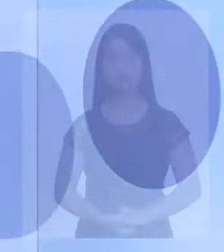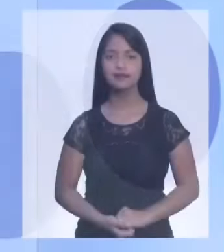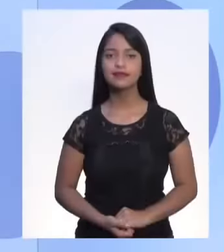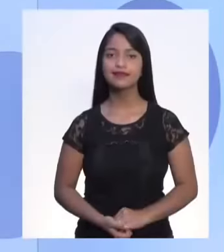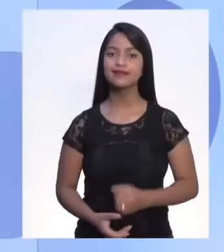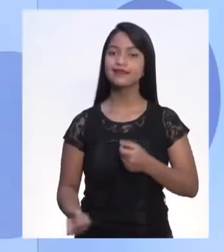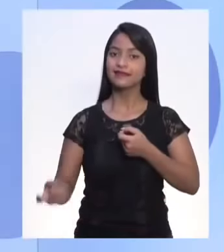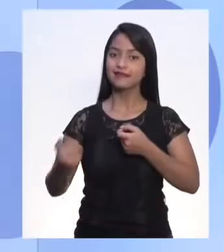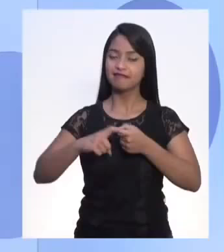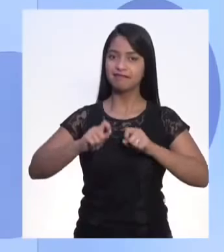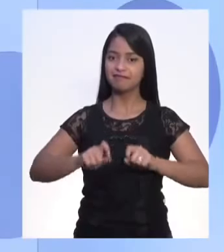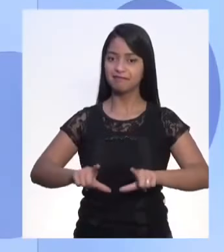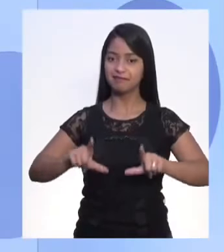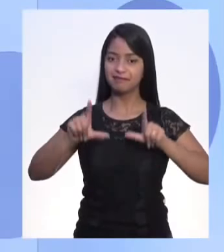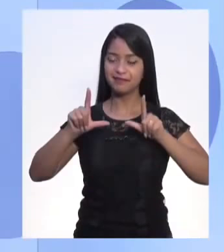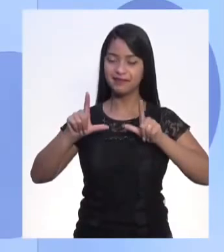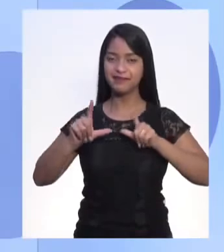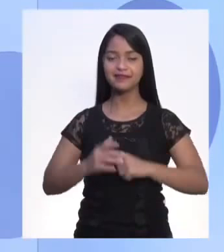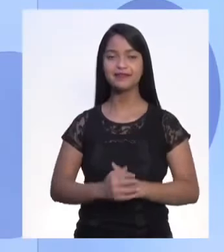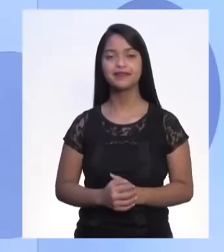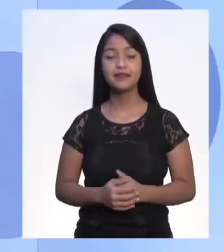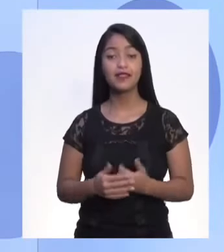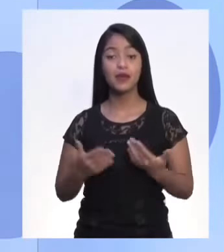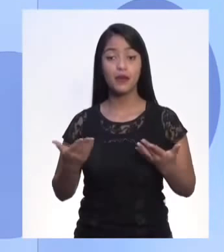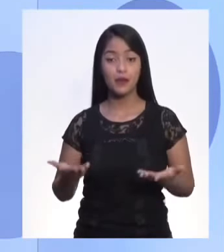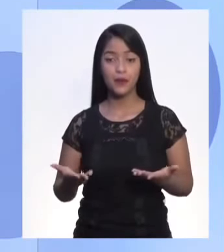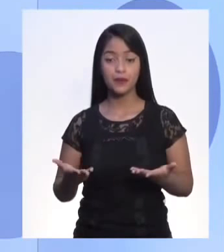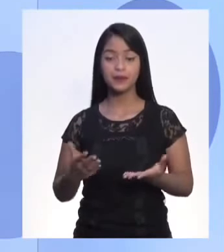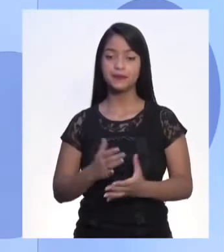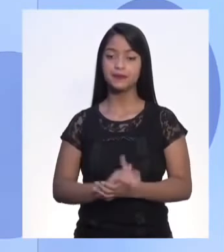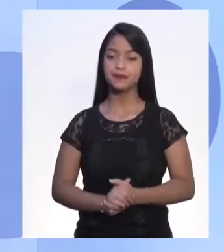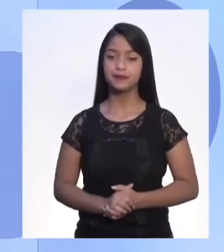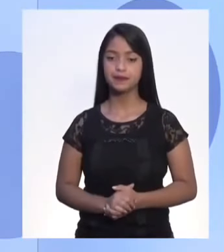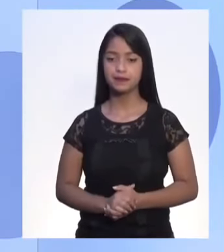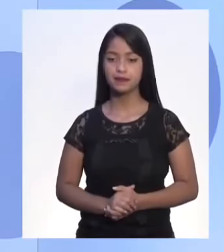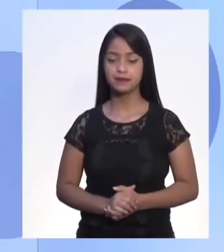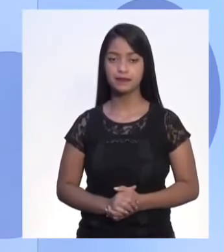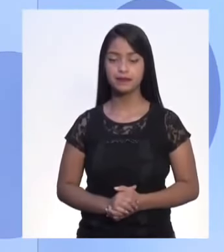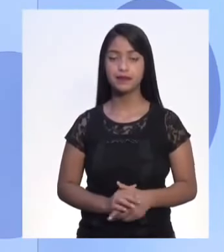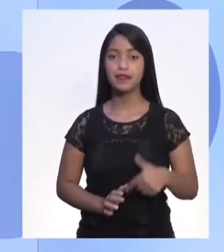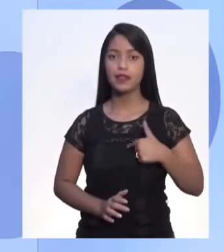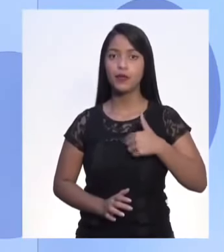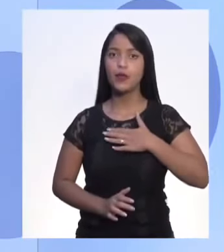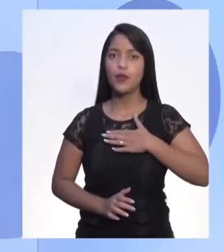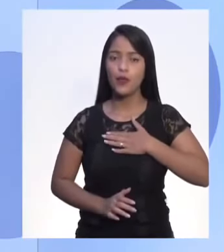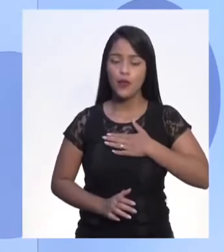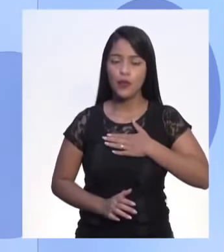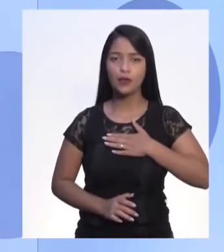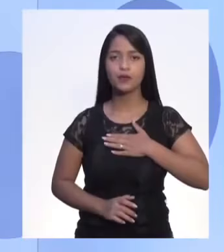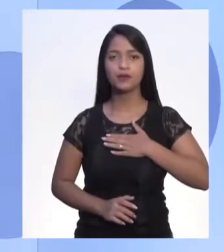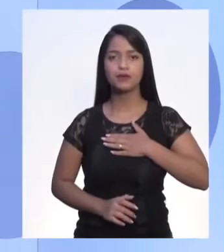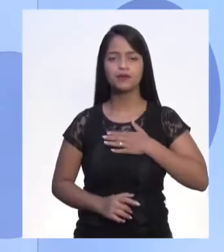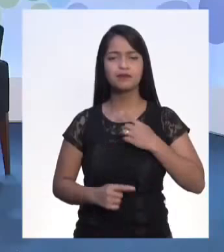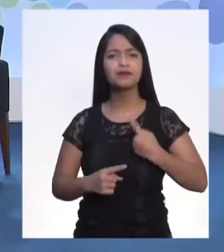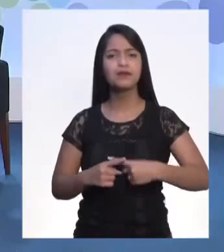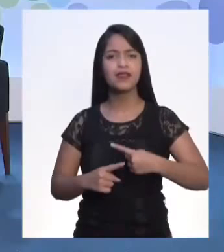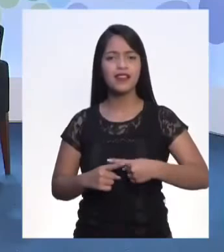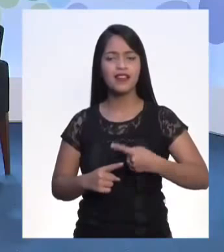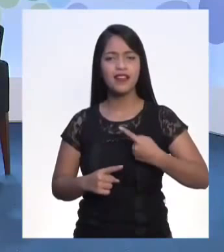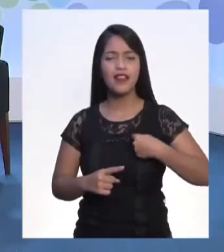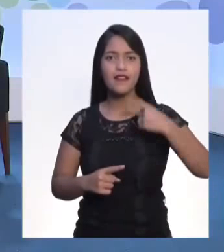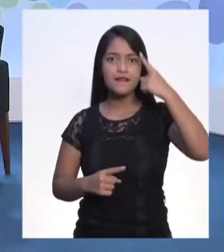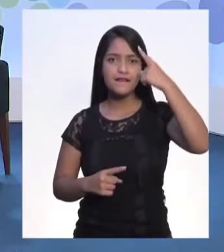retornamos aqui olha assim Osmar É eu gosto muito porque a Sandra eu não